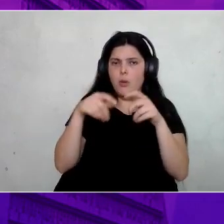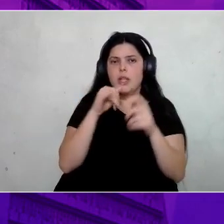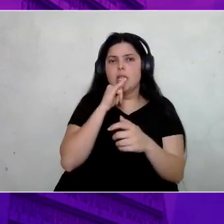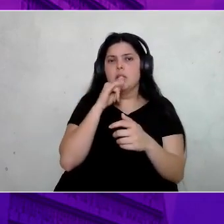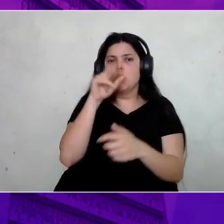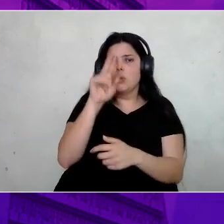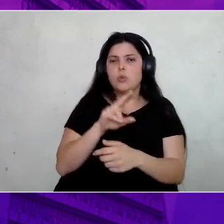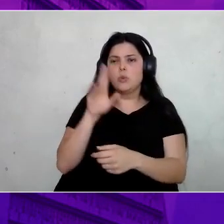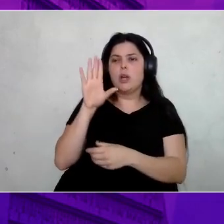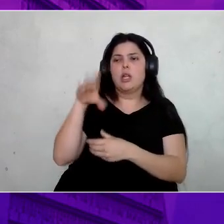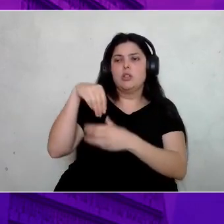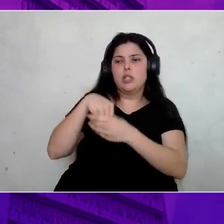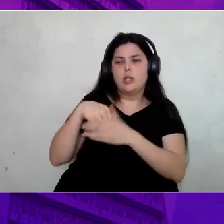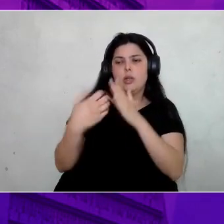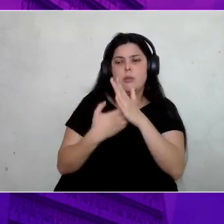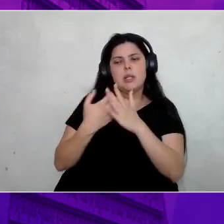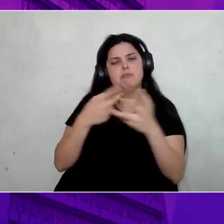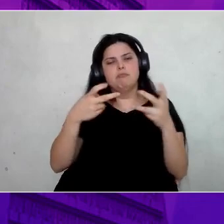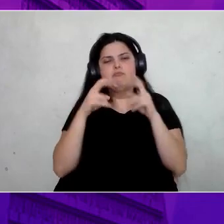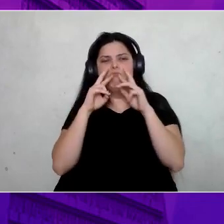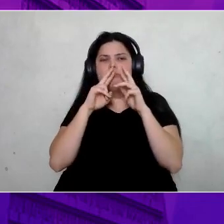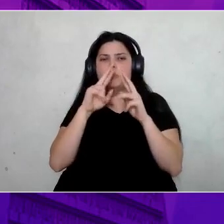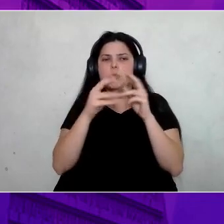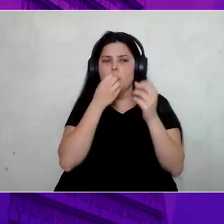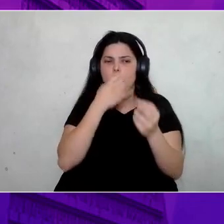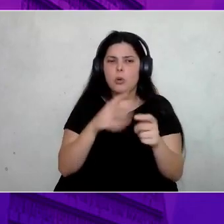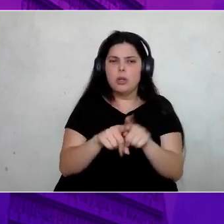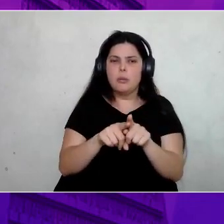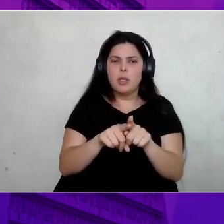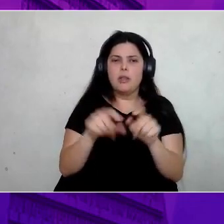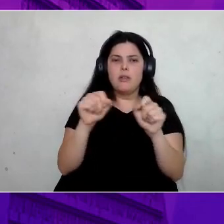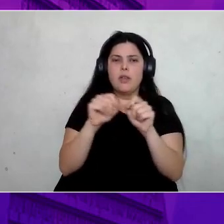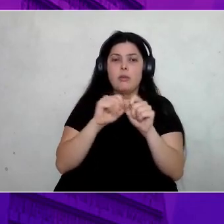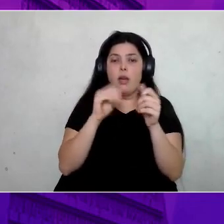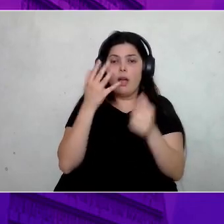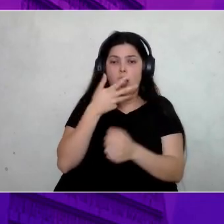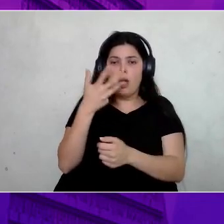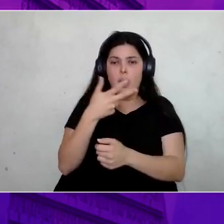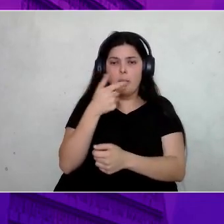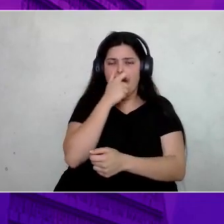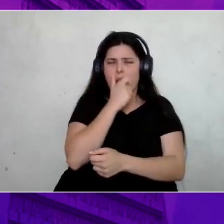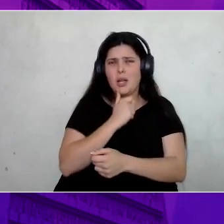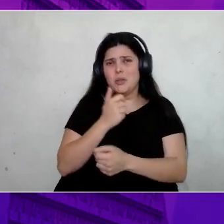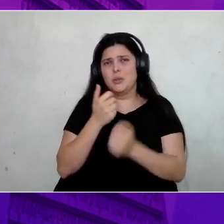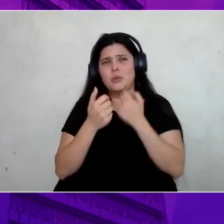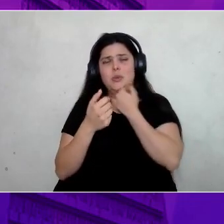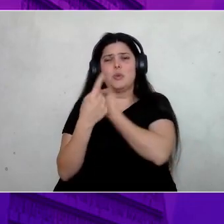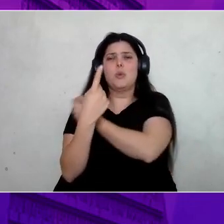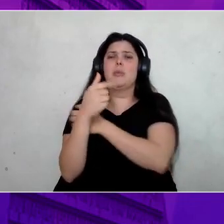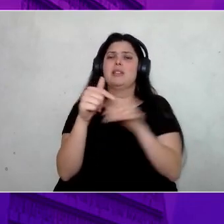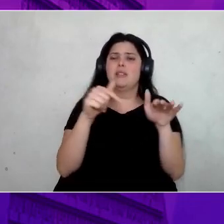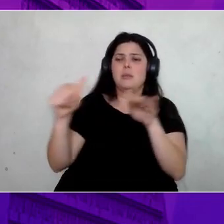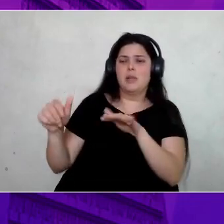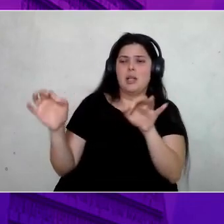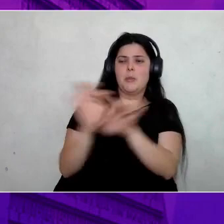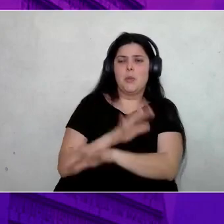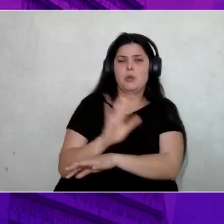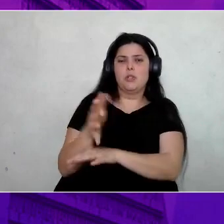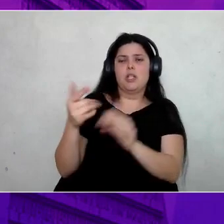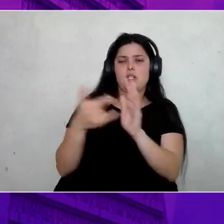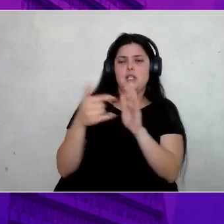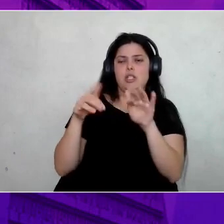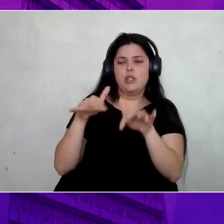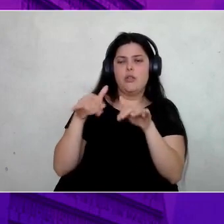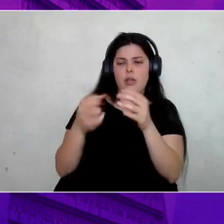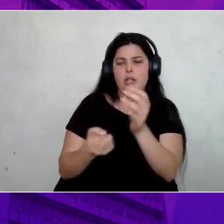que poderia ter resultado. Essas POCs foram feitas super rápido, foi algo assim de uma semana para outra para a gente desenvolver, e aí a gente viu que